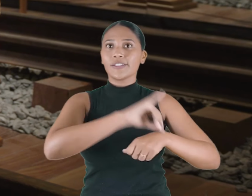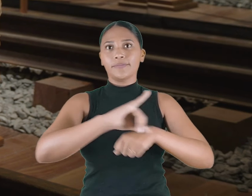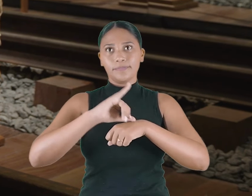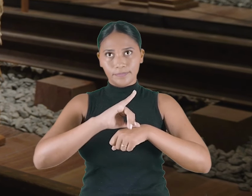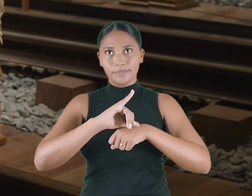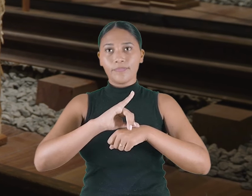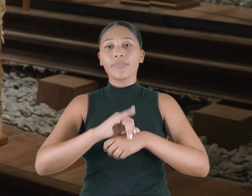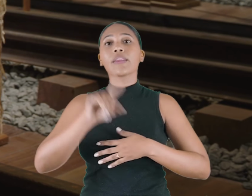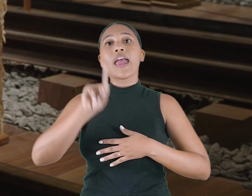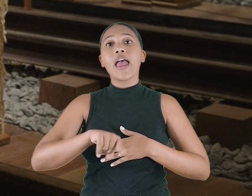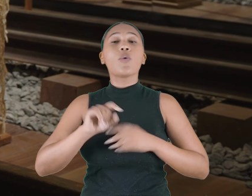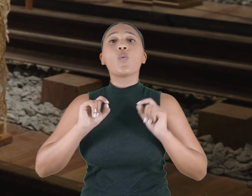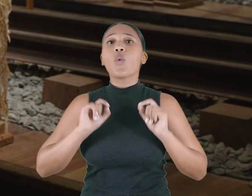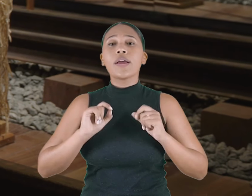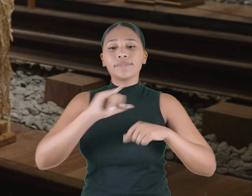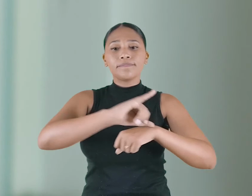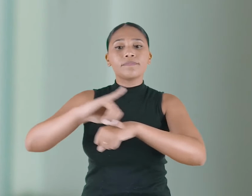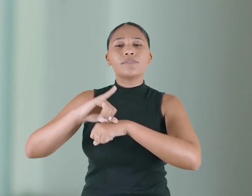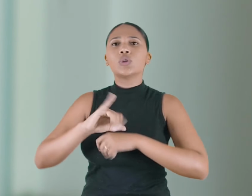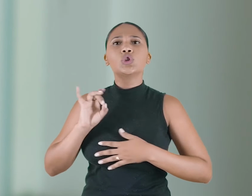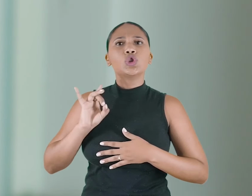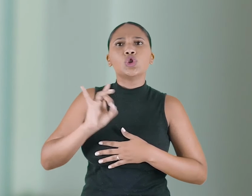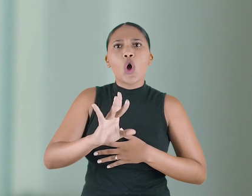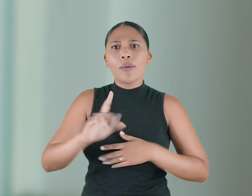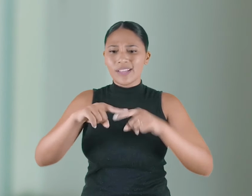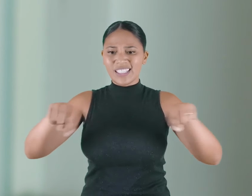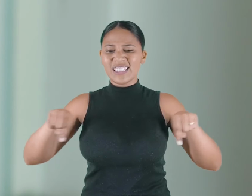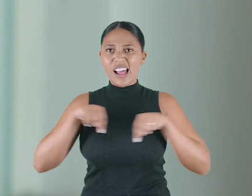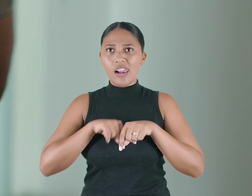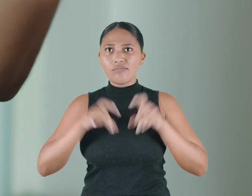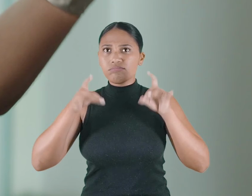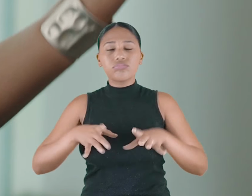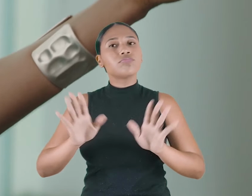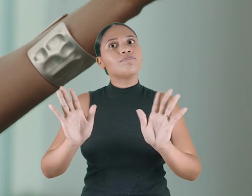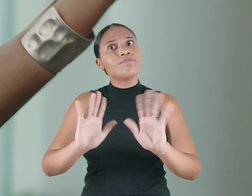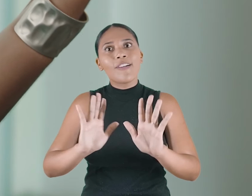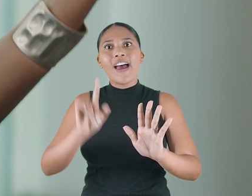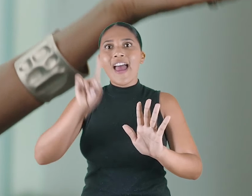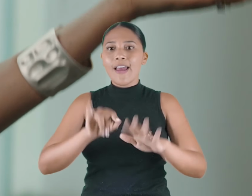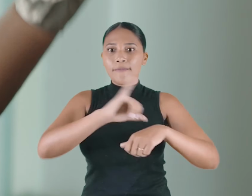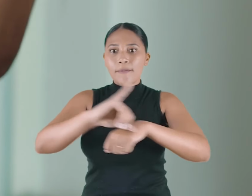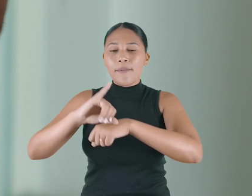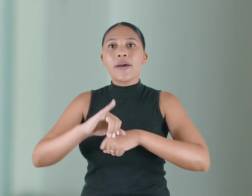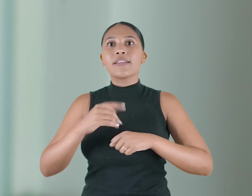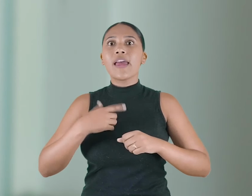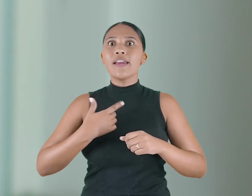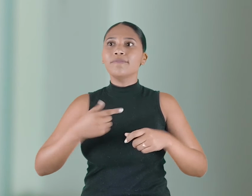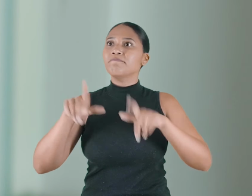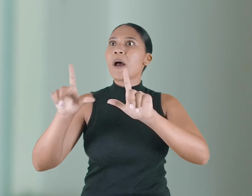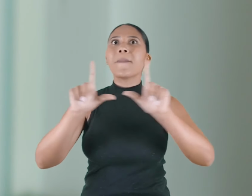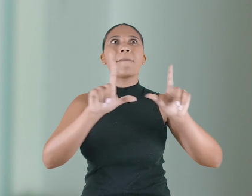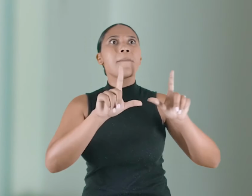instalação. Ela deixa de ser uma instalação apenas de uma sala e passa a ser uma instalação que recebe